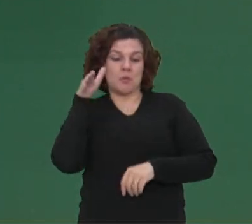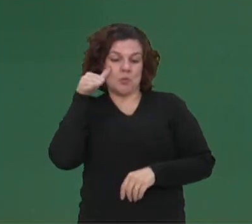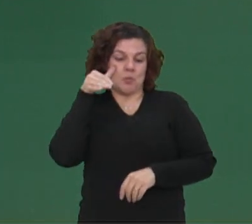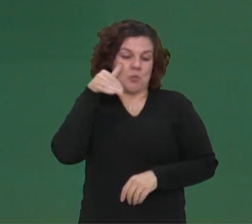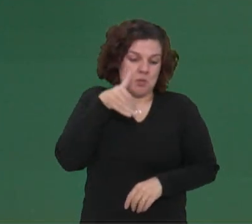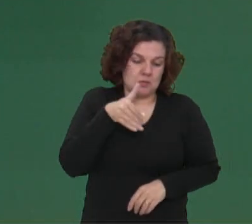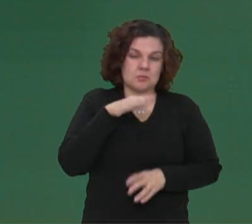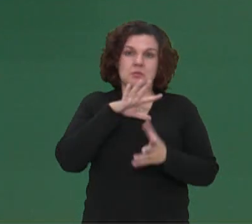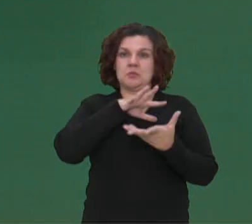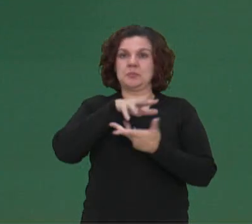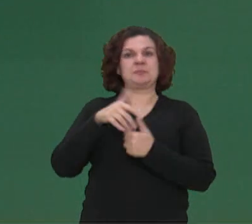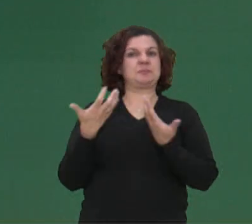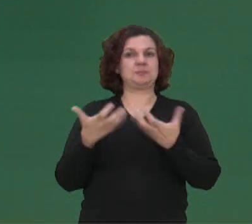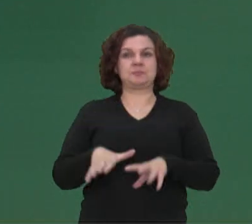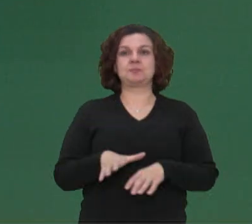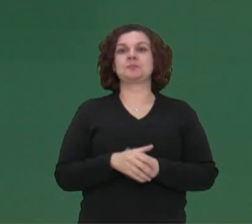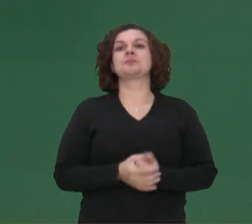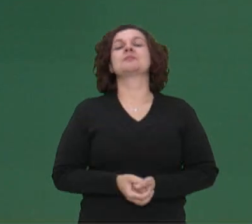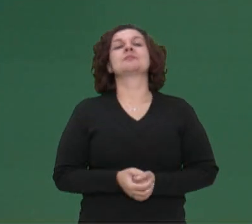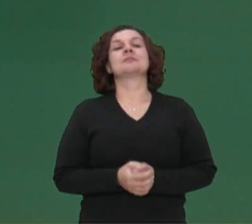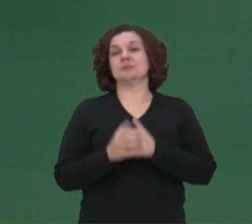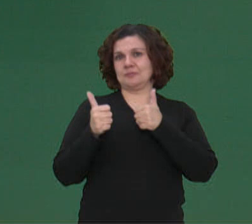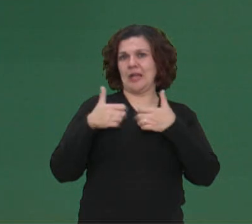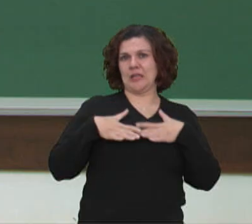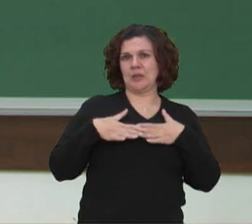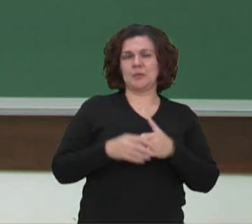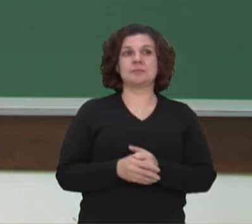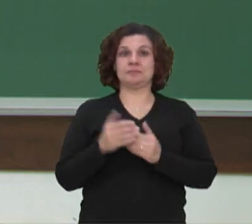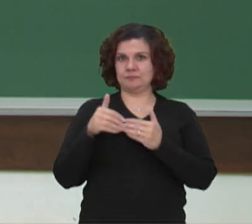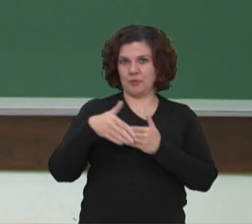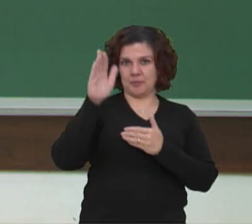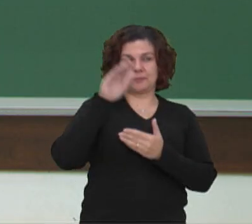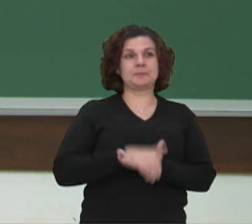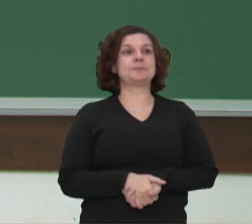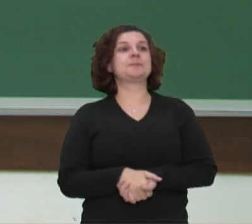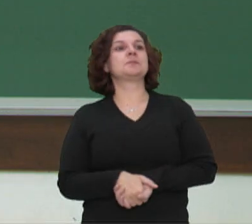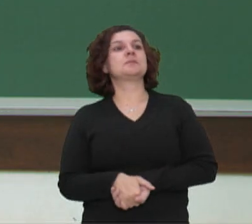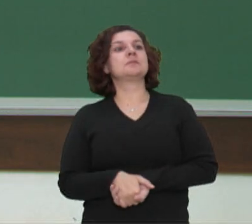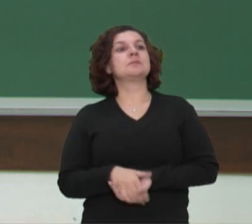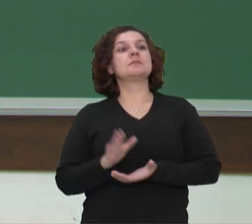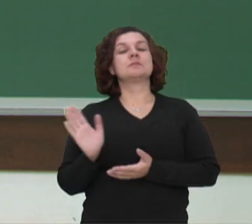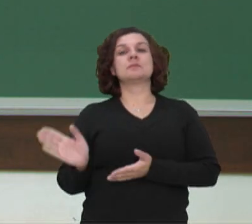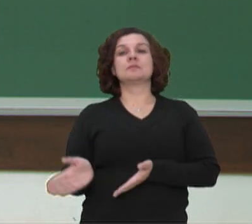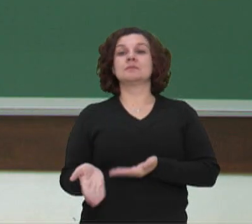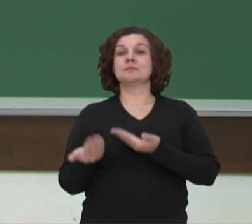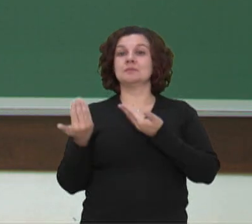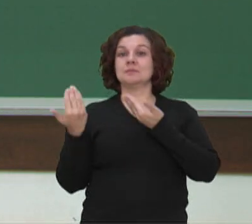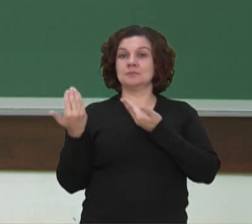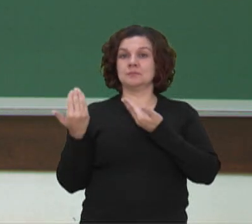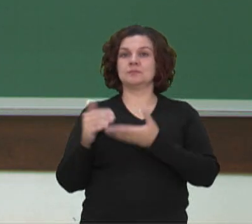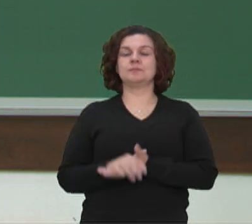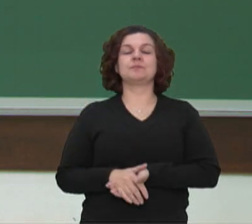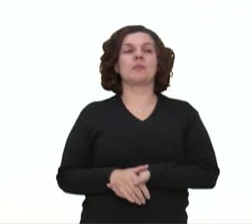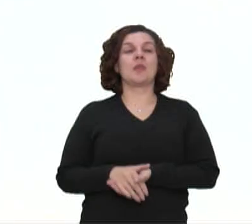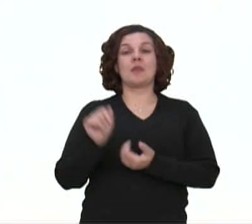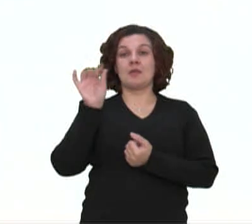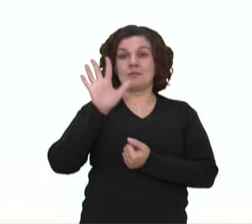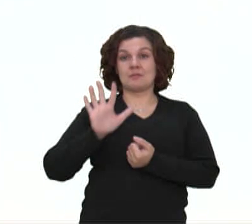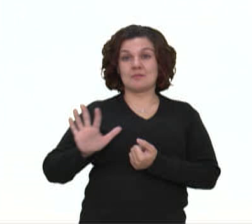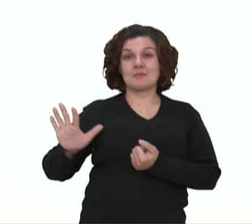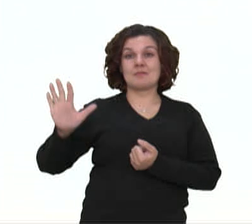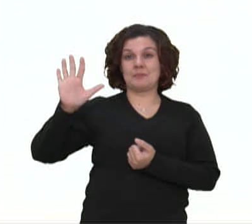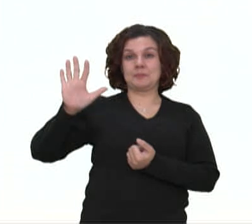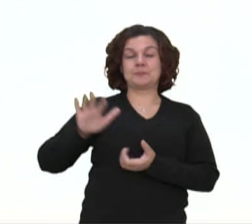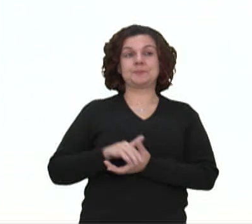a nível global. Tudo bem? Tranquilinho, né? Vamos para frente. Gente, veja esse mapinha,